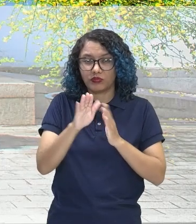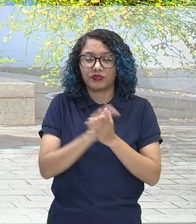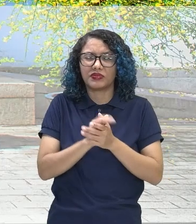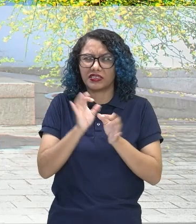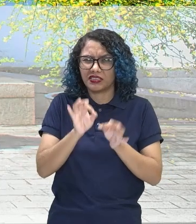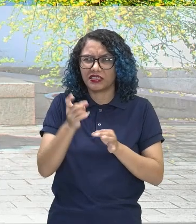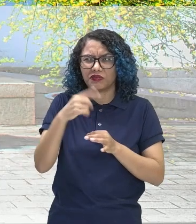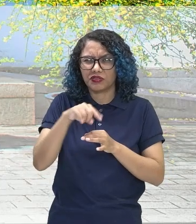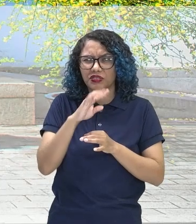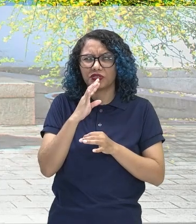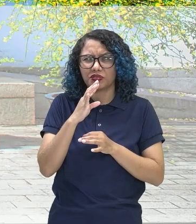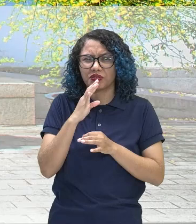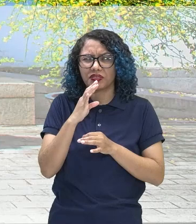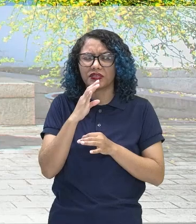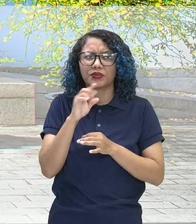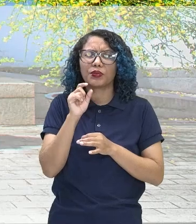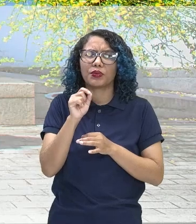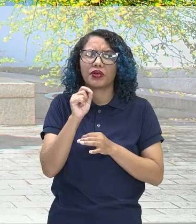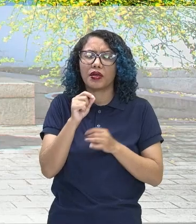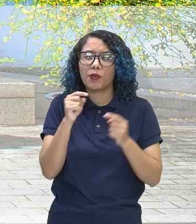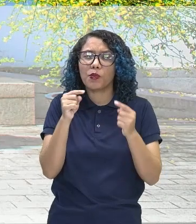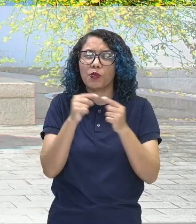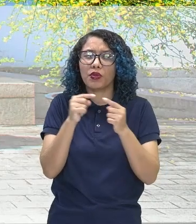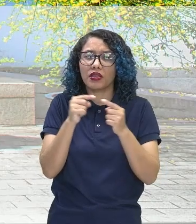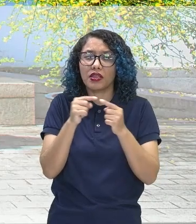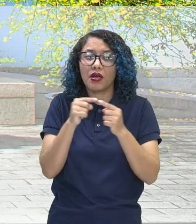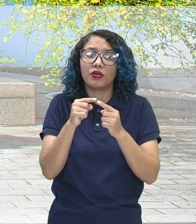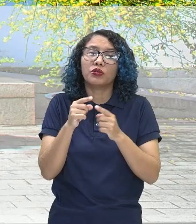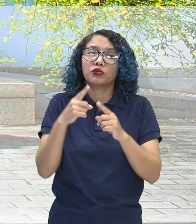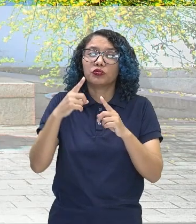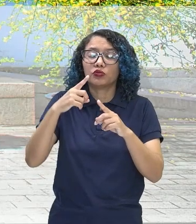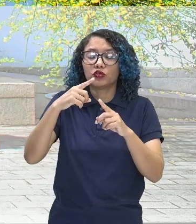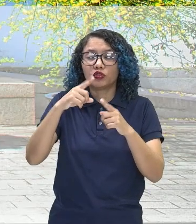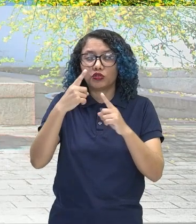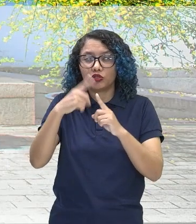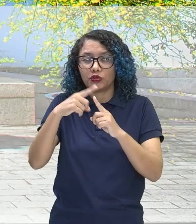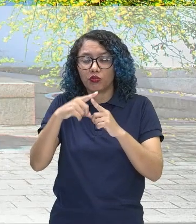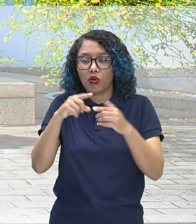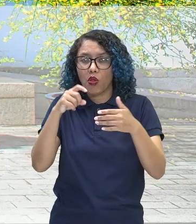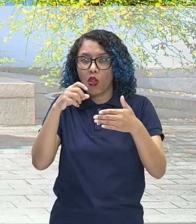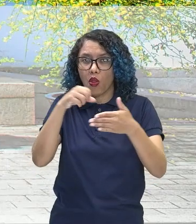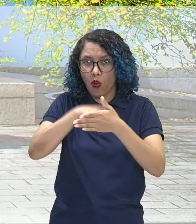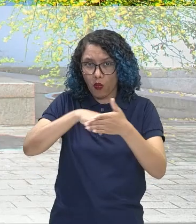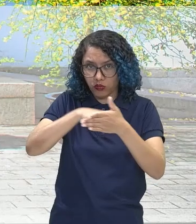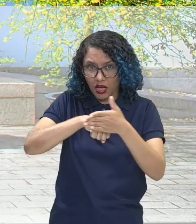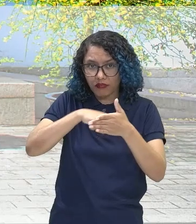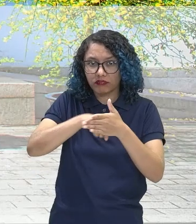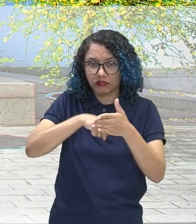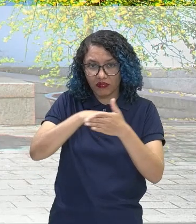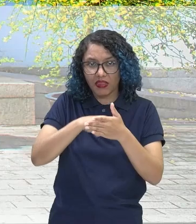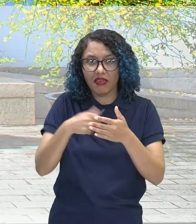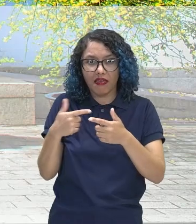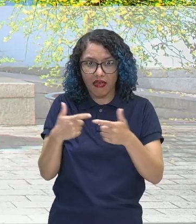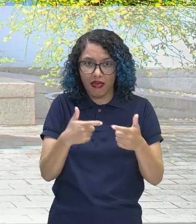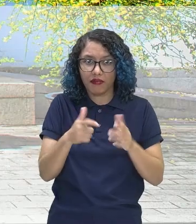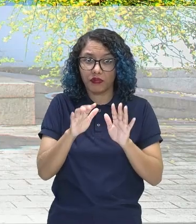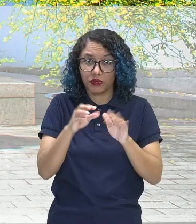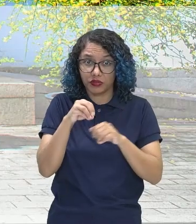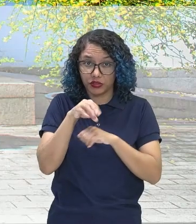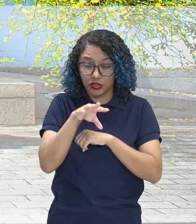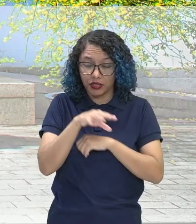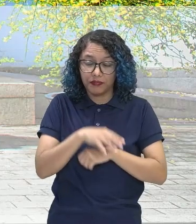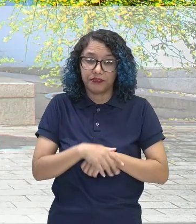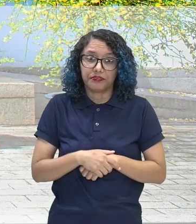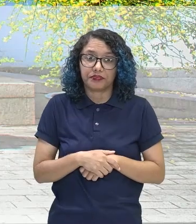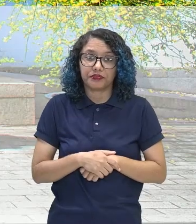Fu, que é uma arte marcial. Mas eu vou dar uma dica para quem acha que não conhece. Vocês